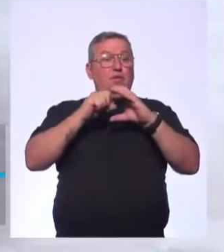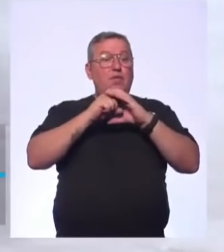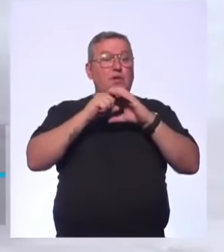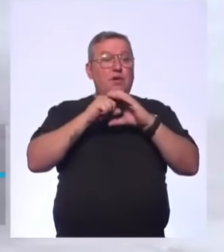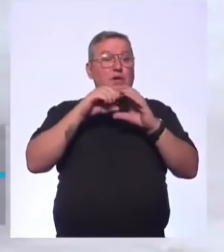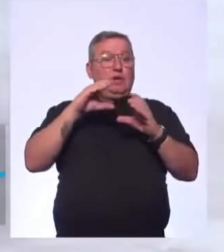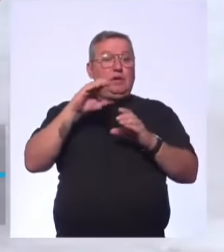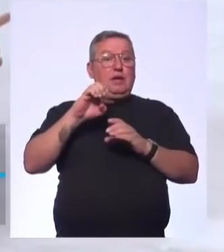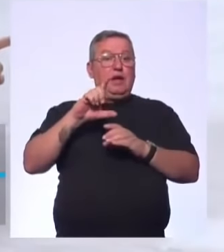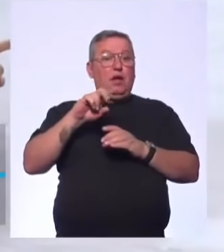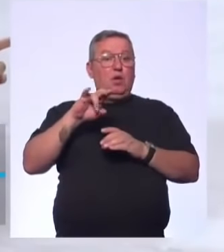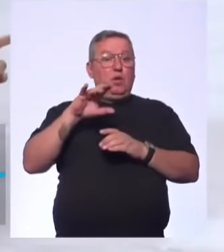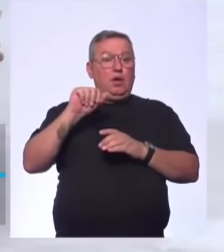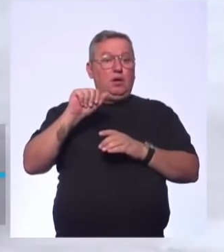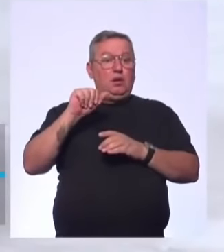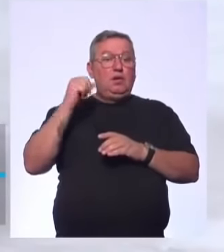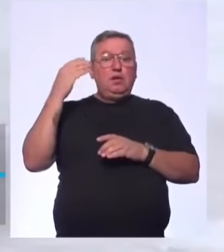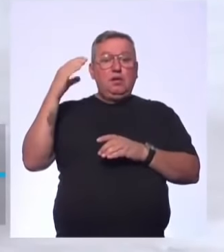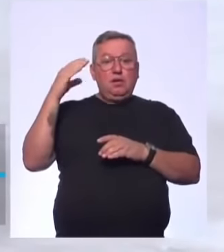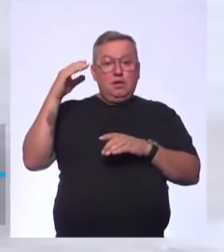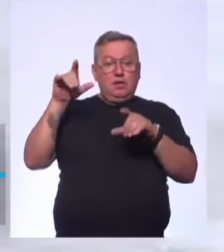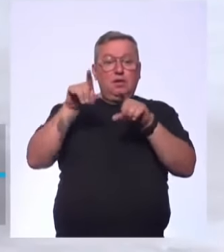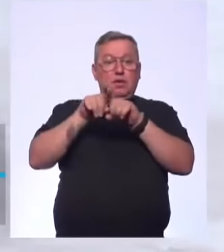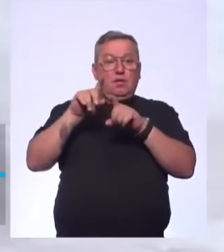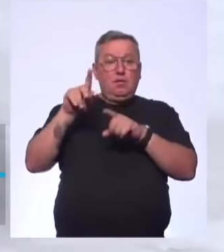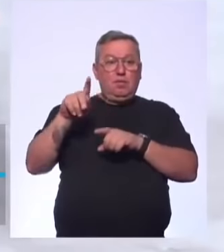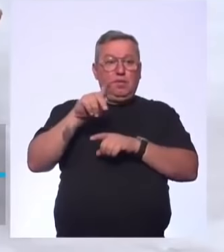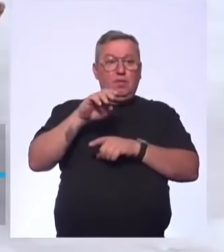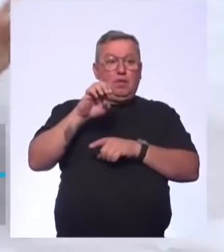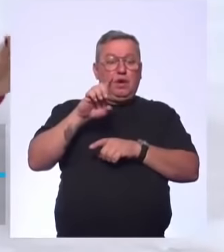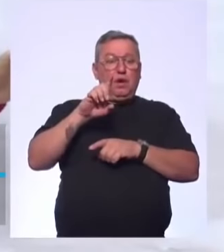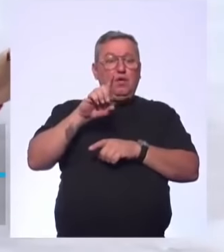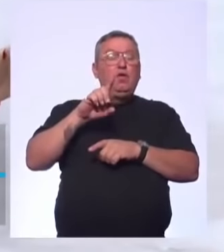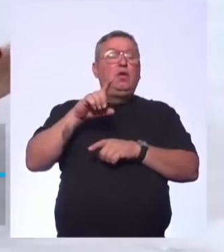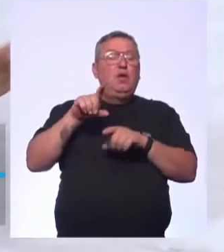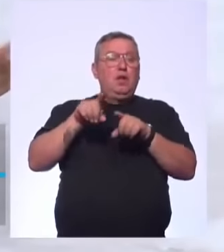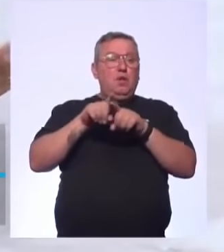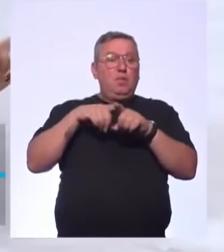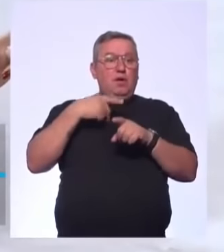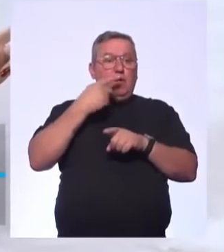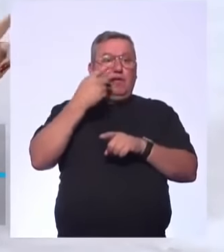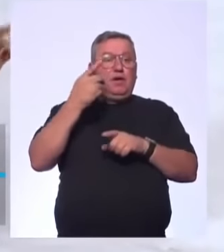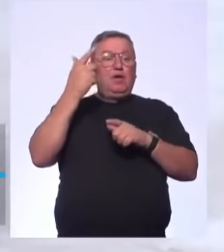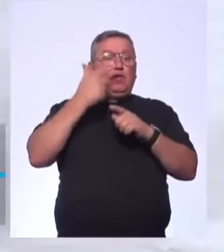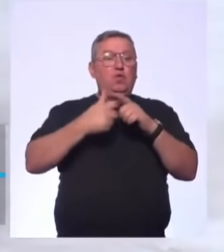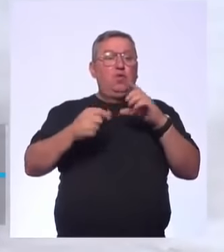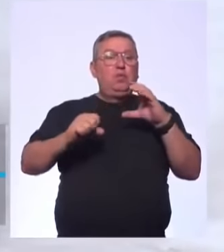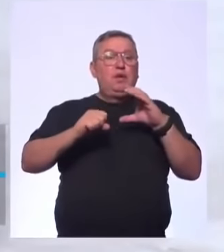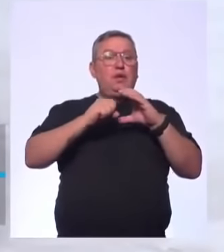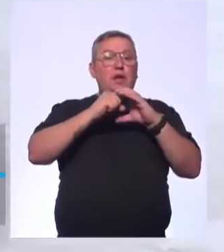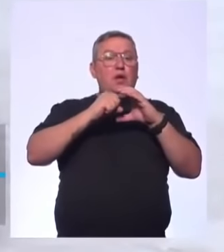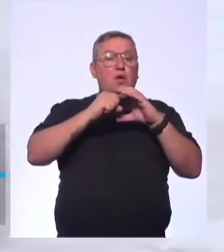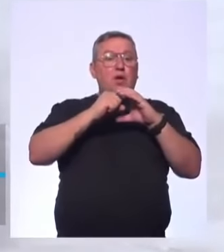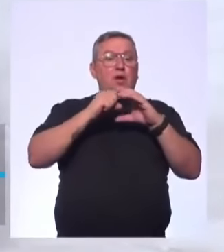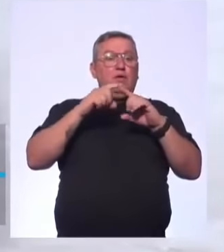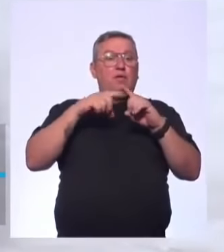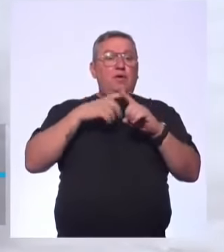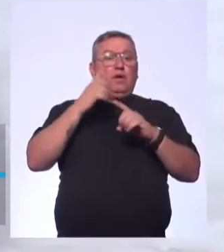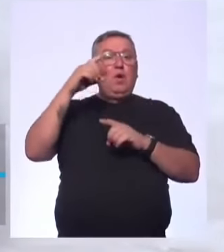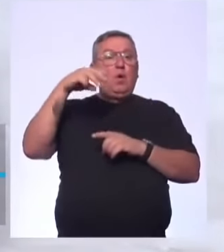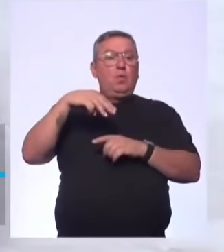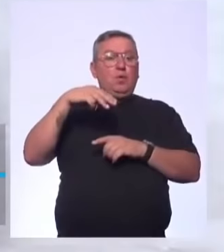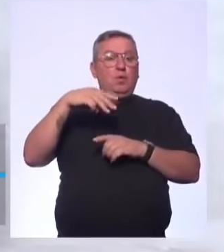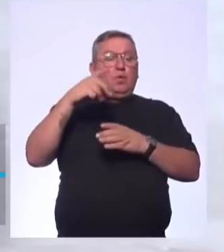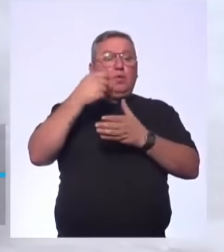células. Em ciências também, o professor Ed Joel também está falando sobre células. Então, você vai ter 1 minuto aí